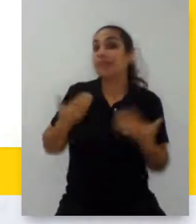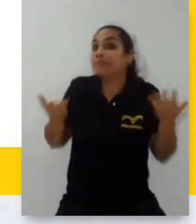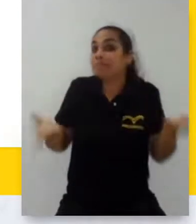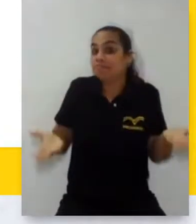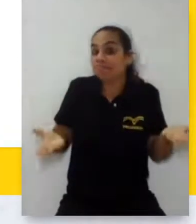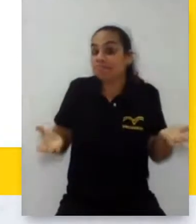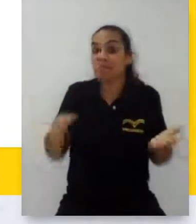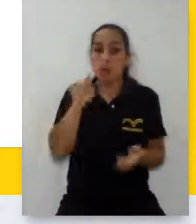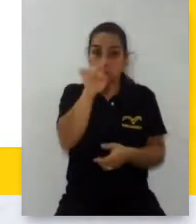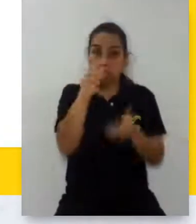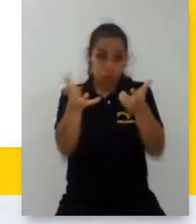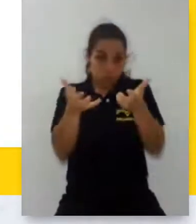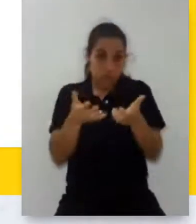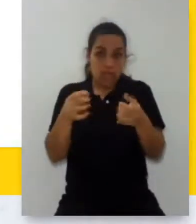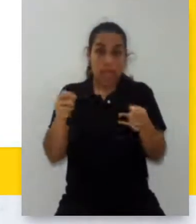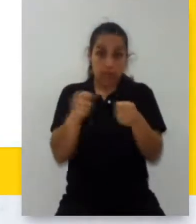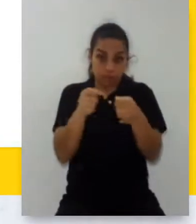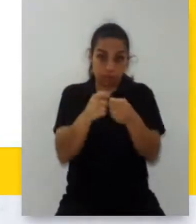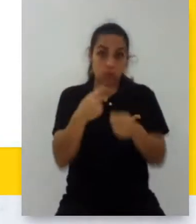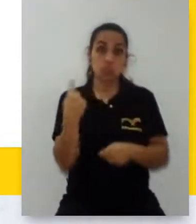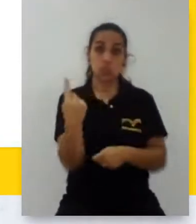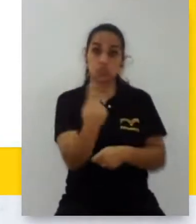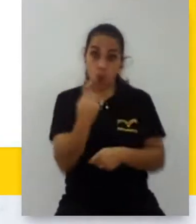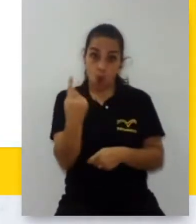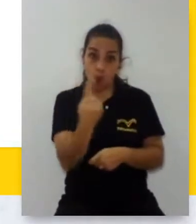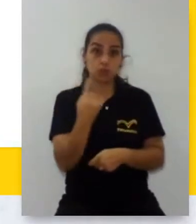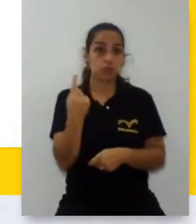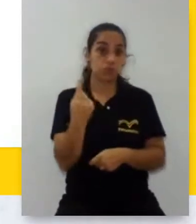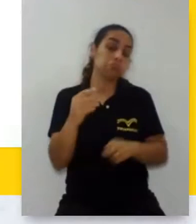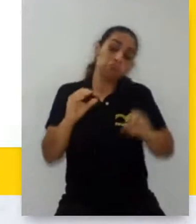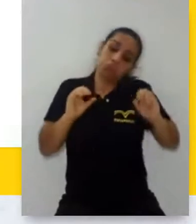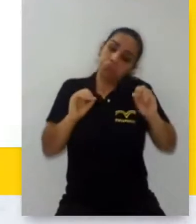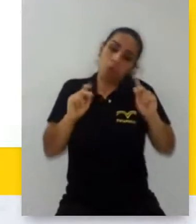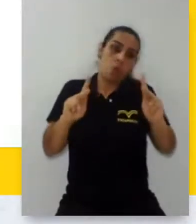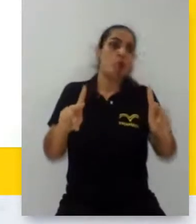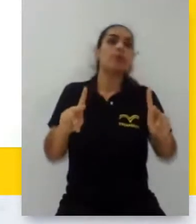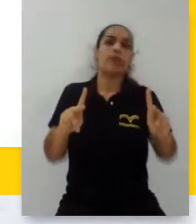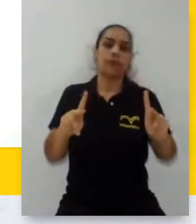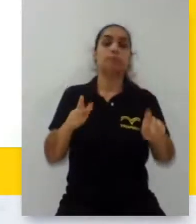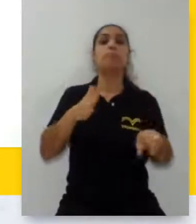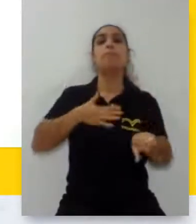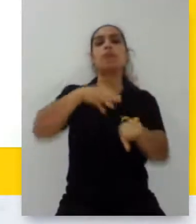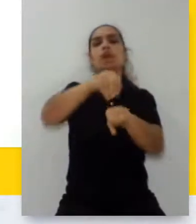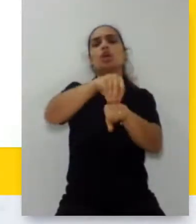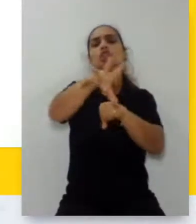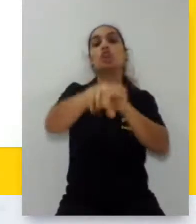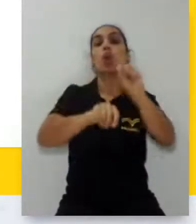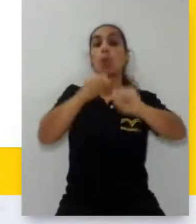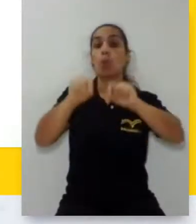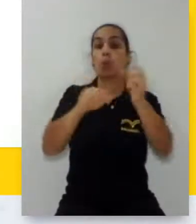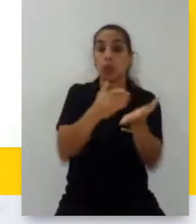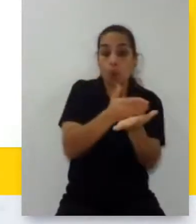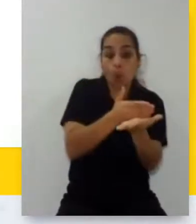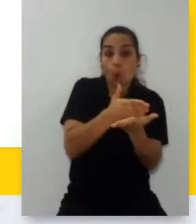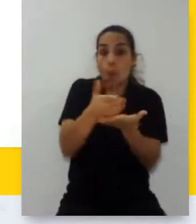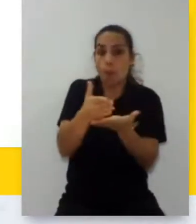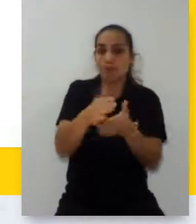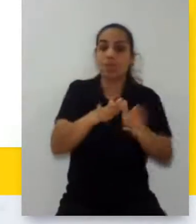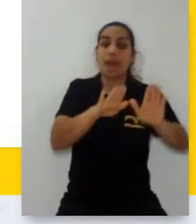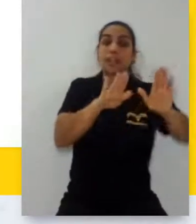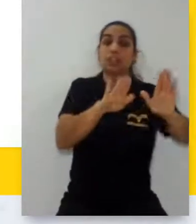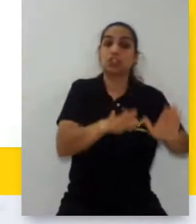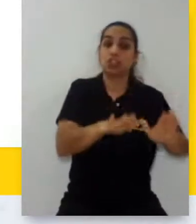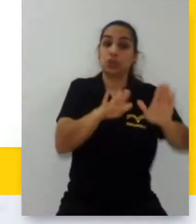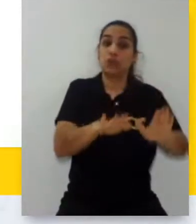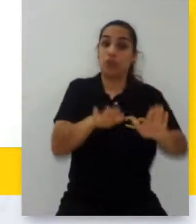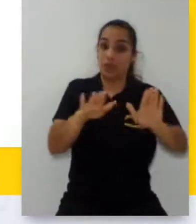minha dica é o seguinte: comece devagar e aumente devagar. Então, assim, vá aos poucos. Se você quer começar algo e não quer